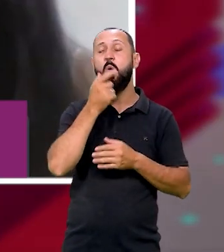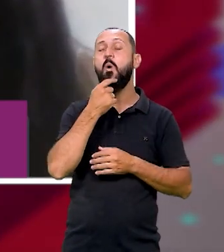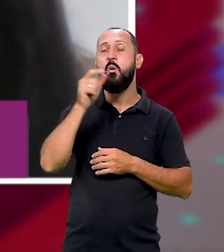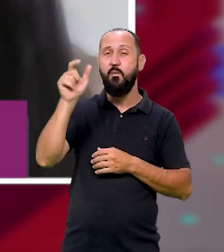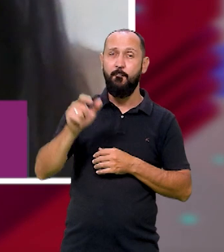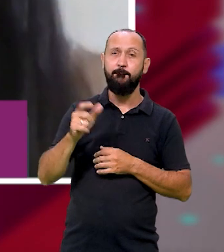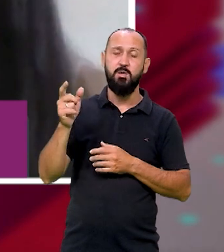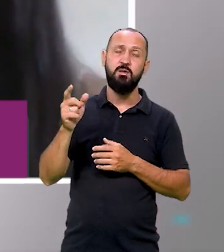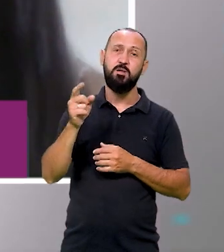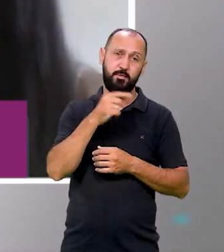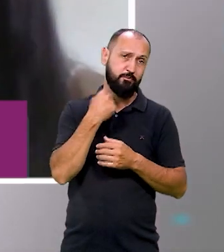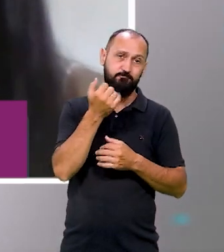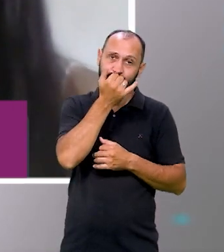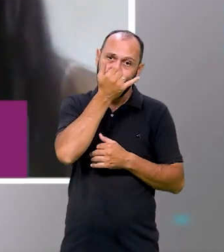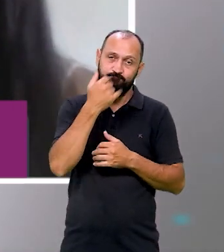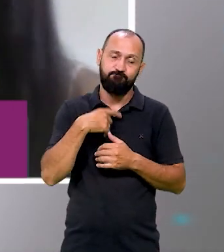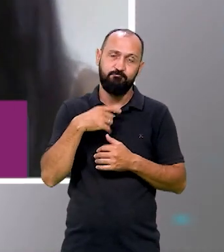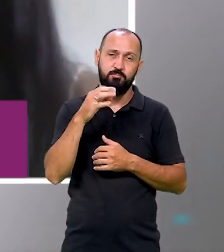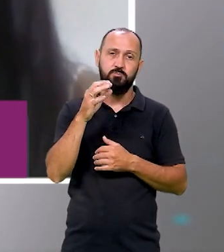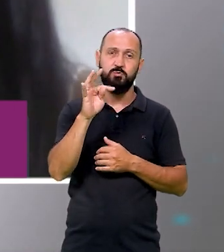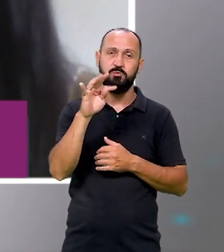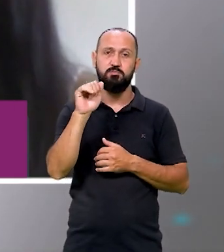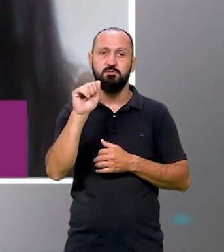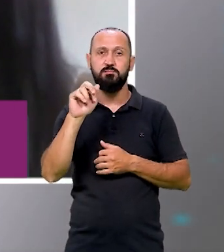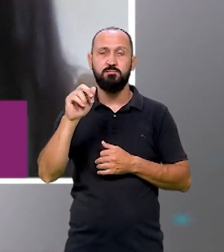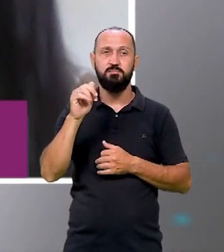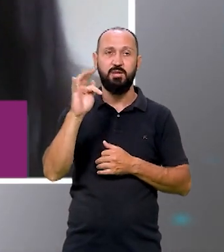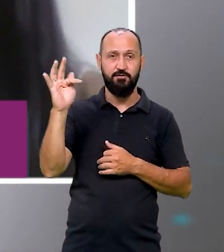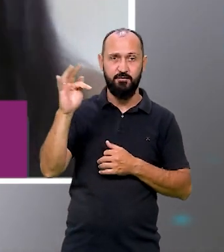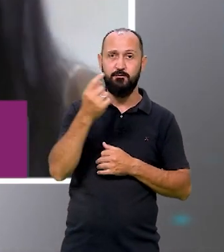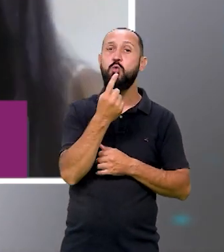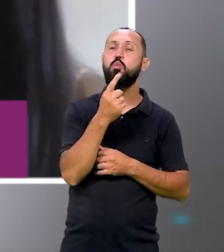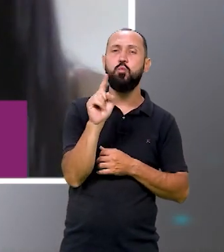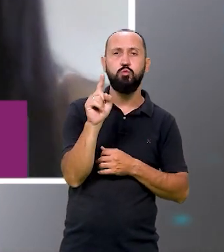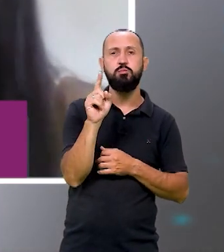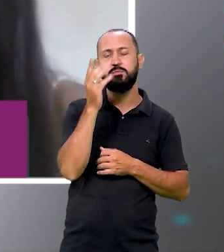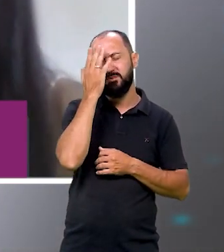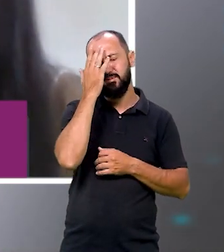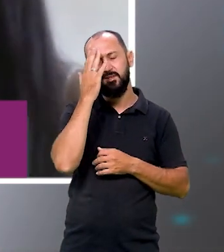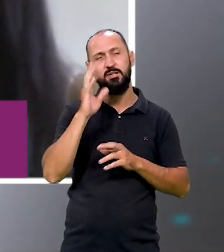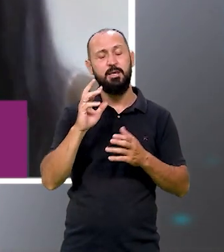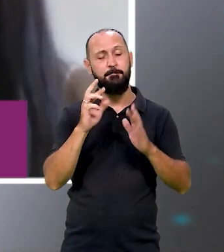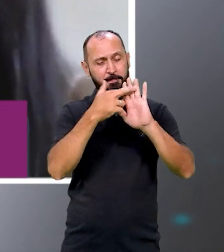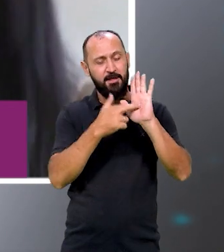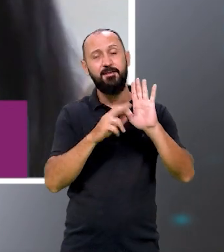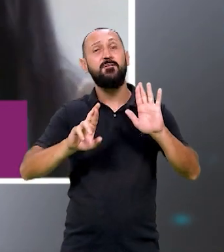programa da questão do rapaz que infelizmente veio a óbito no TAF. Esse foi Sim. um caso, eu